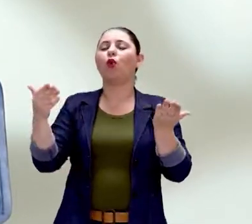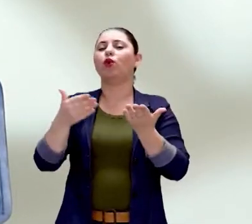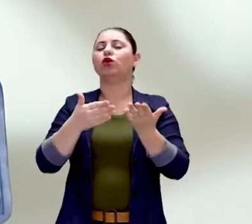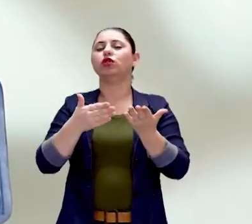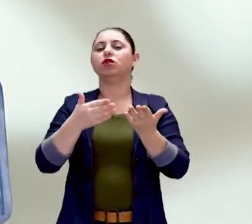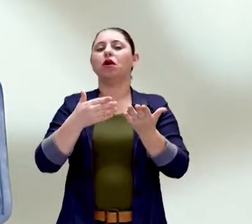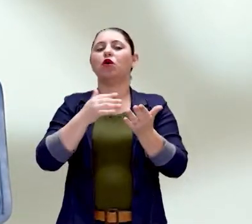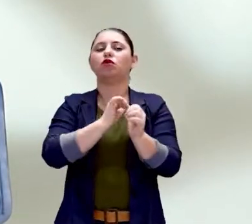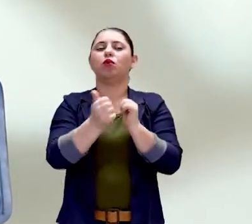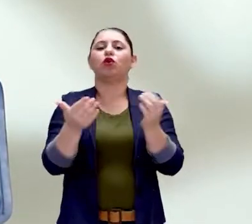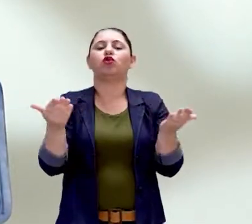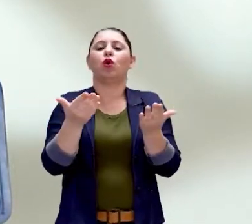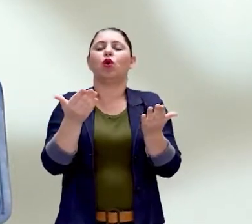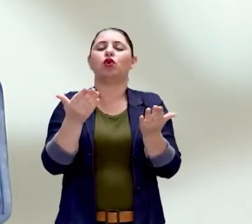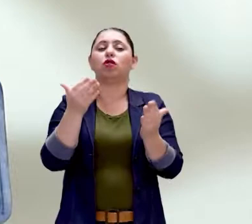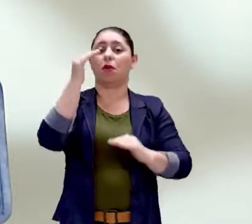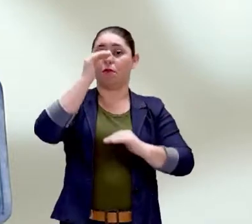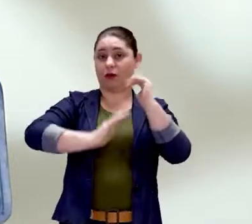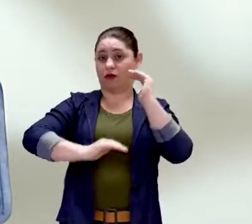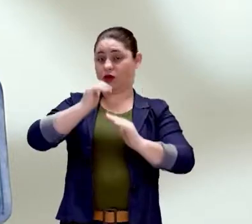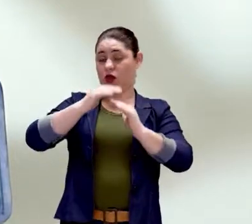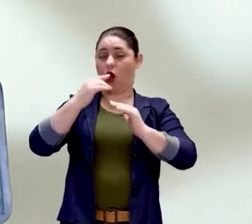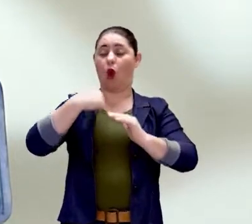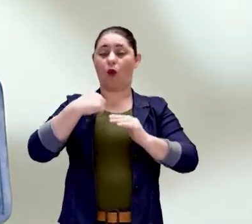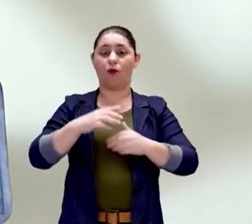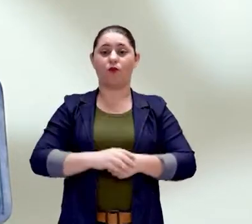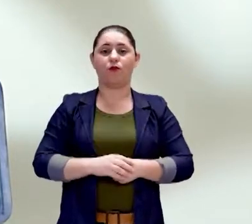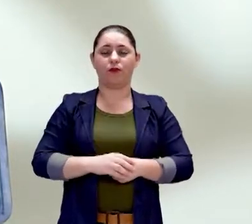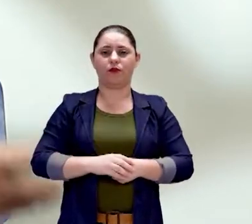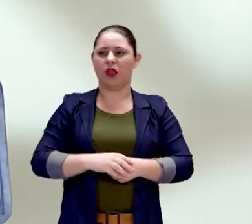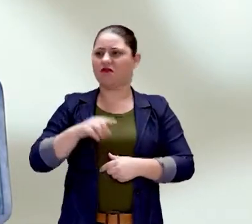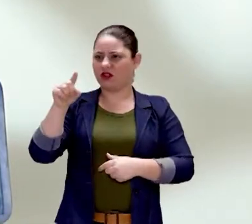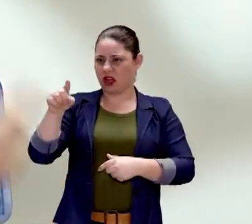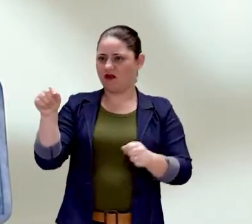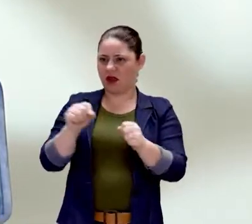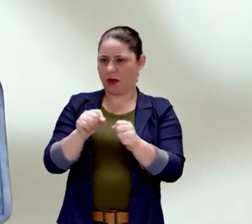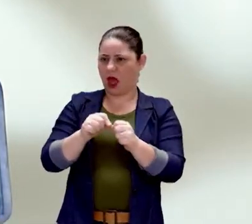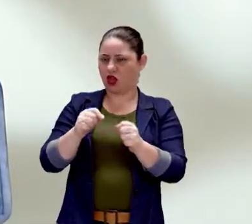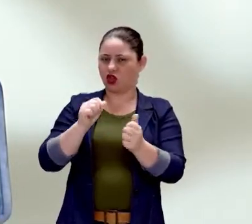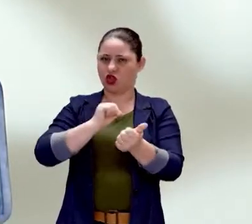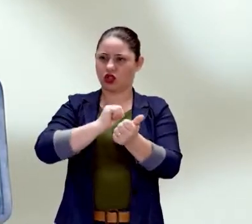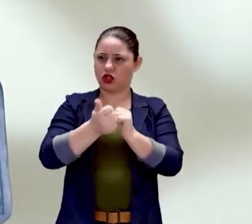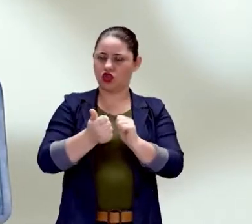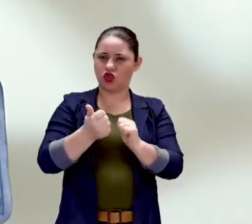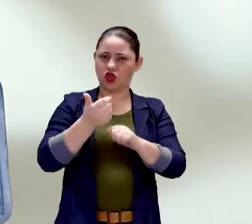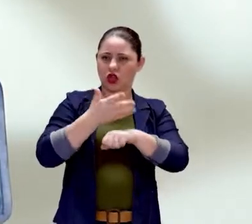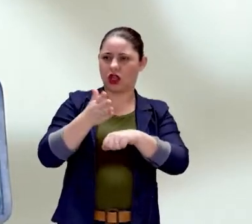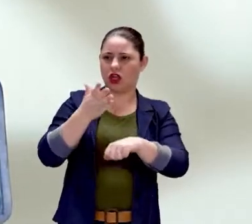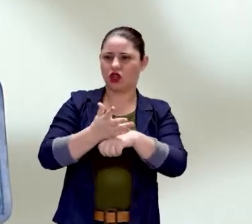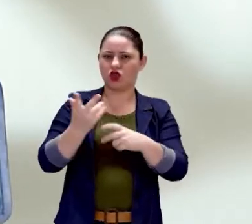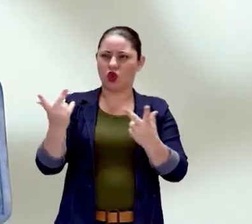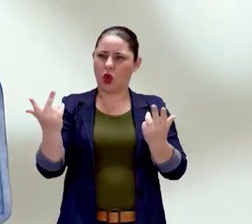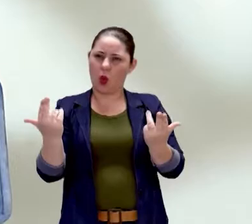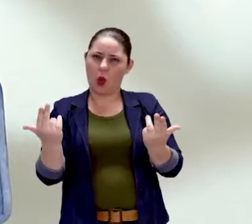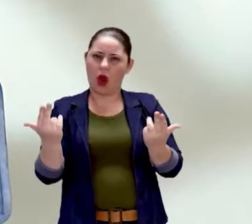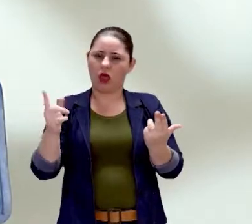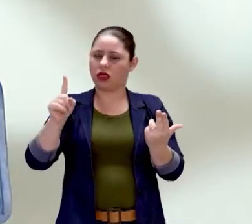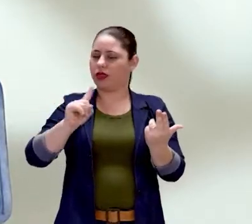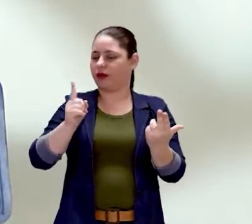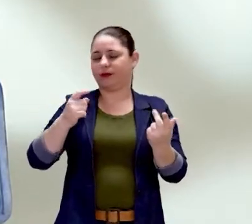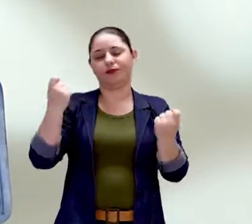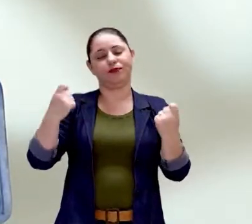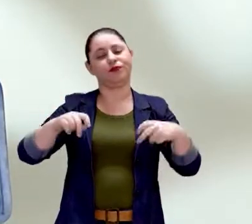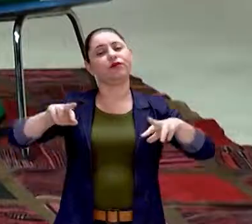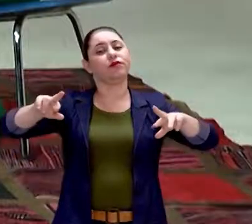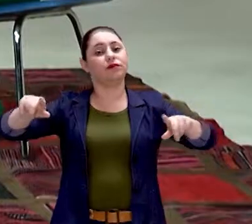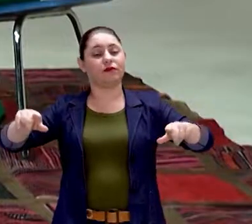o meu esporte que eu pratico profissionalmente, e colocar você para poder treinar comigo, o nosso treino não tem como ser o mesmo